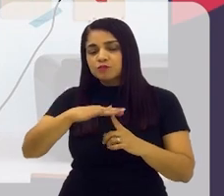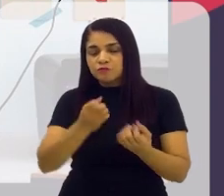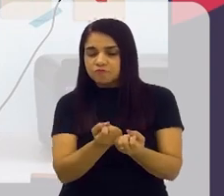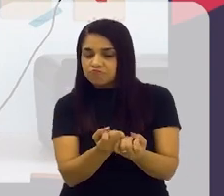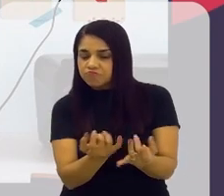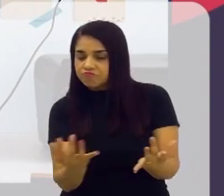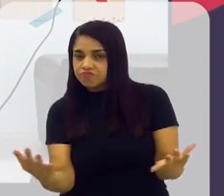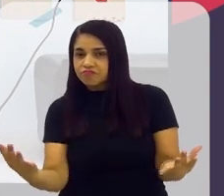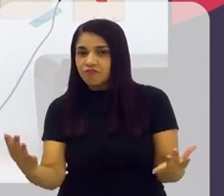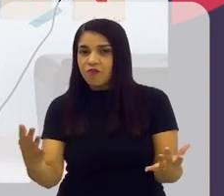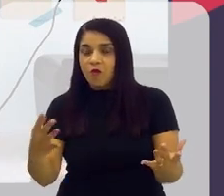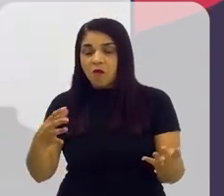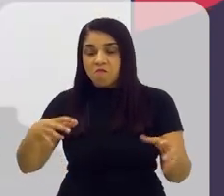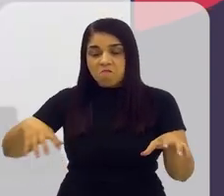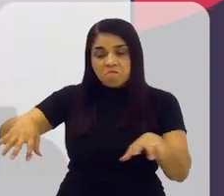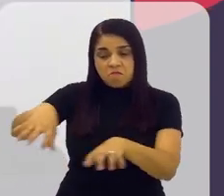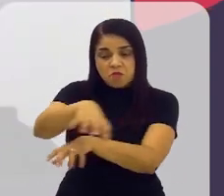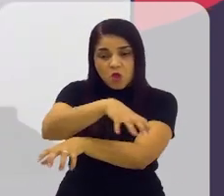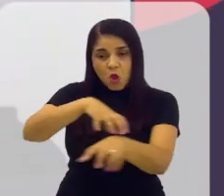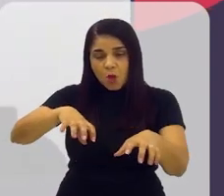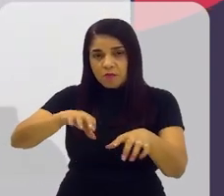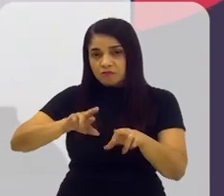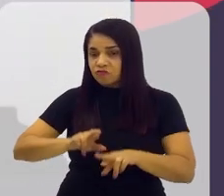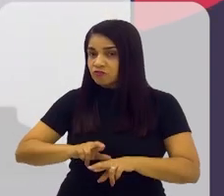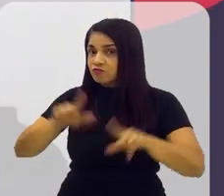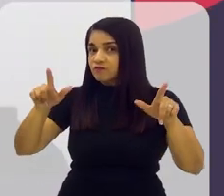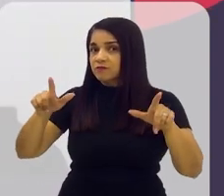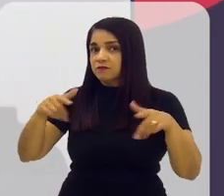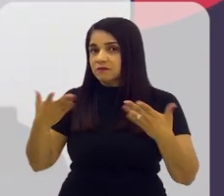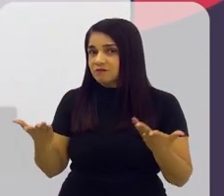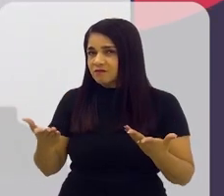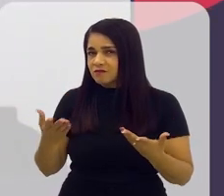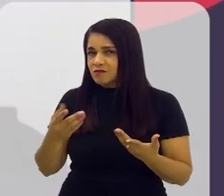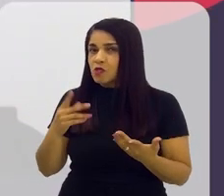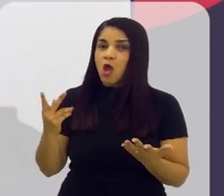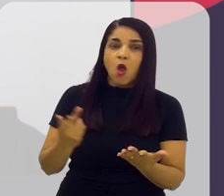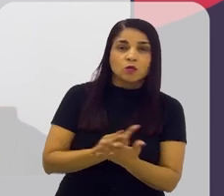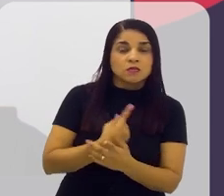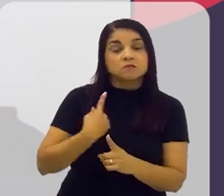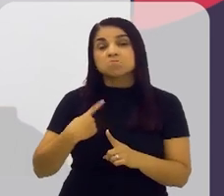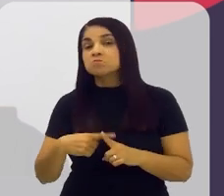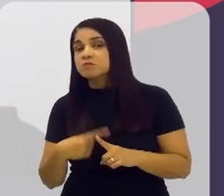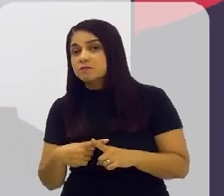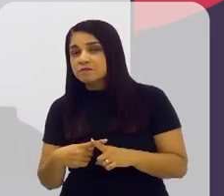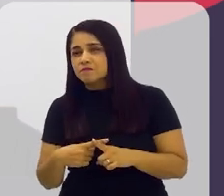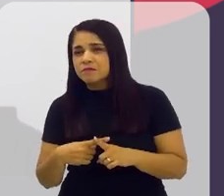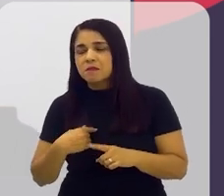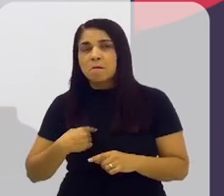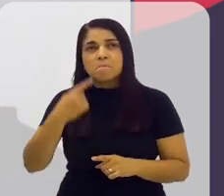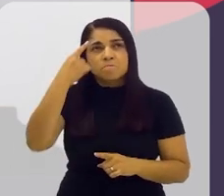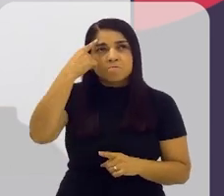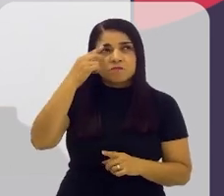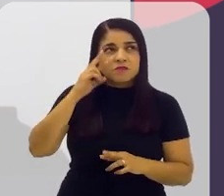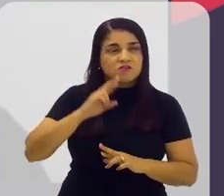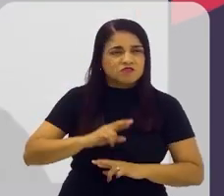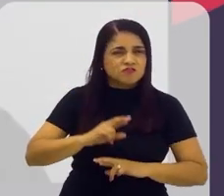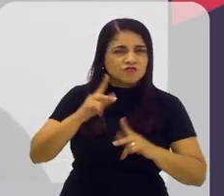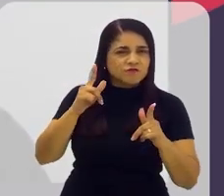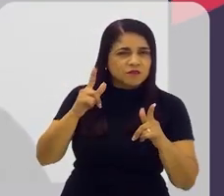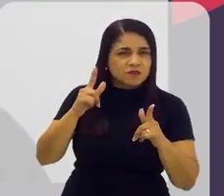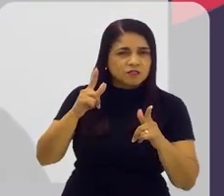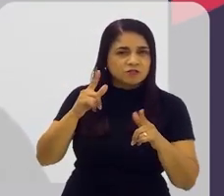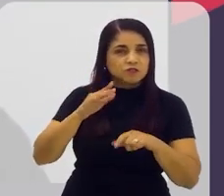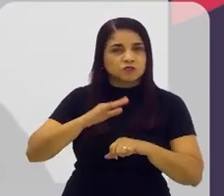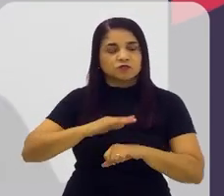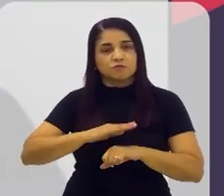de vegetação fora do seu bioma. Como, por que e como isso acontece? Então, a gente pode pensar em diferentes motivos,